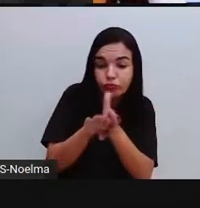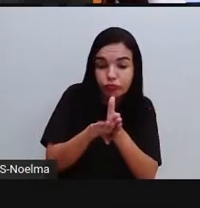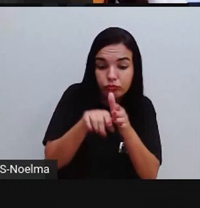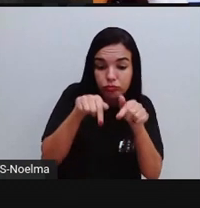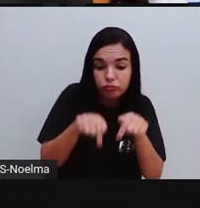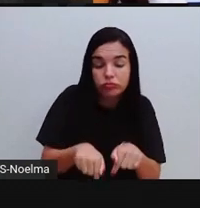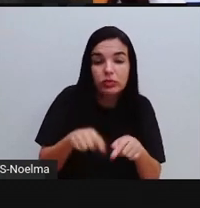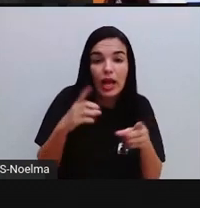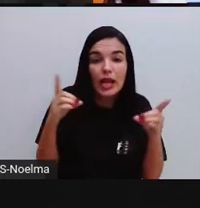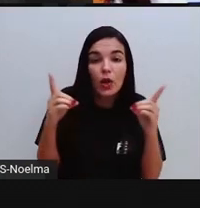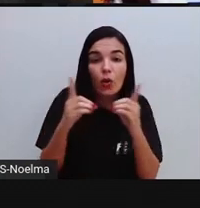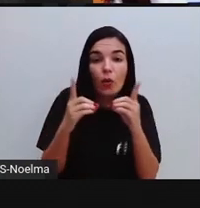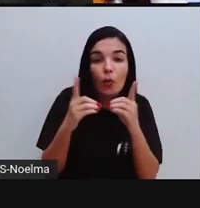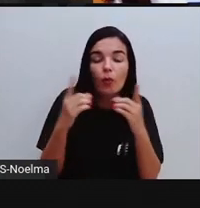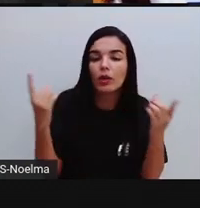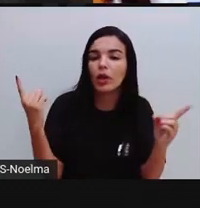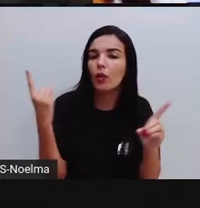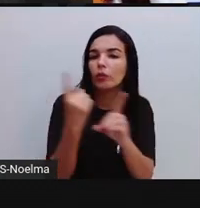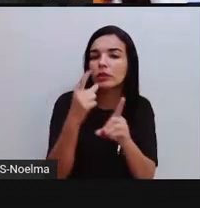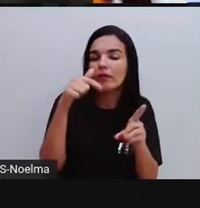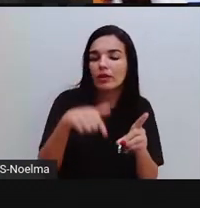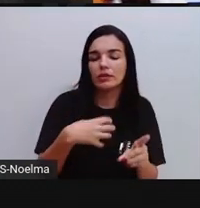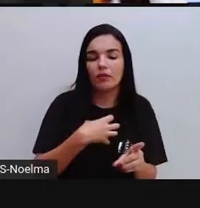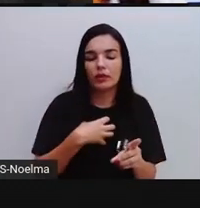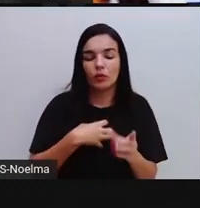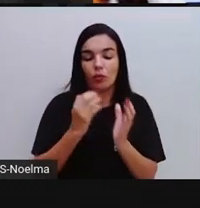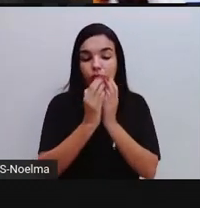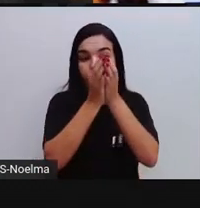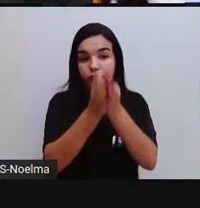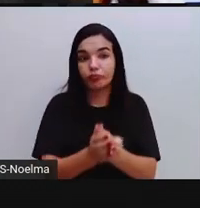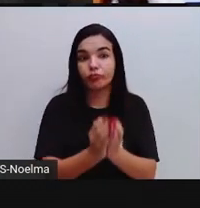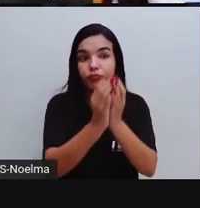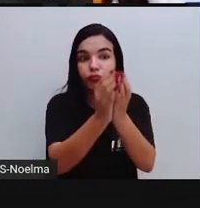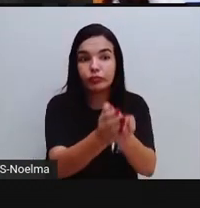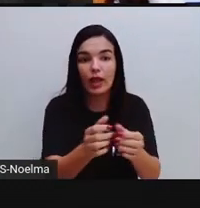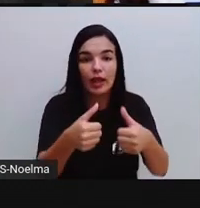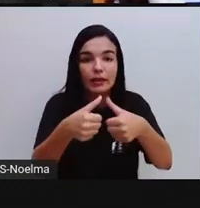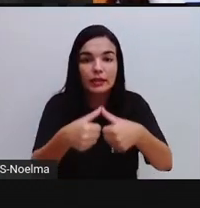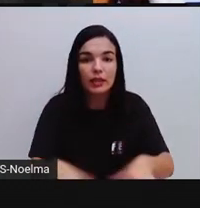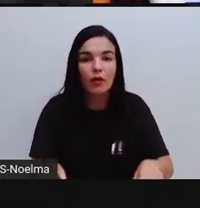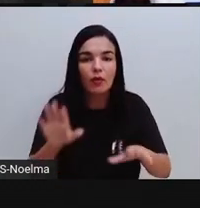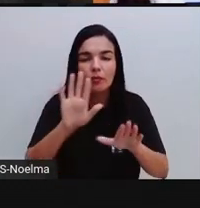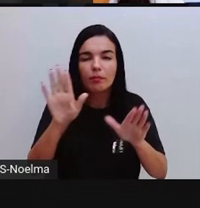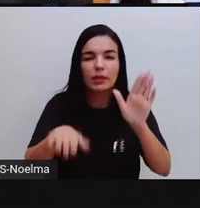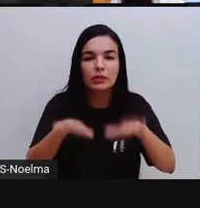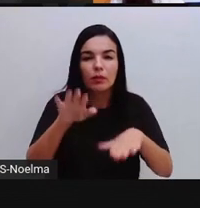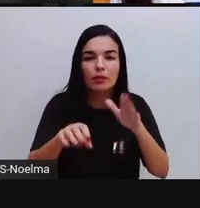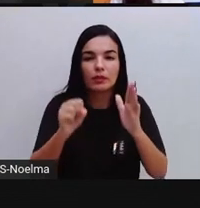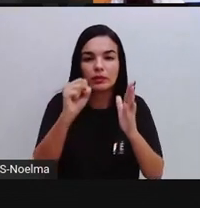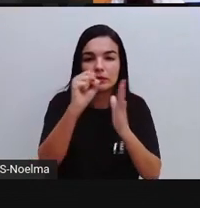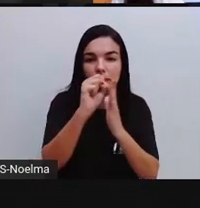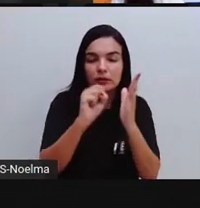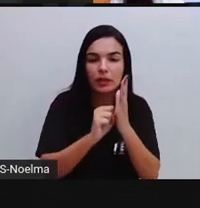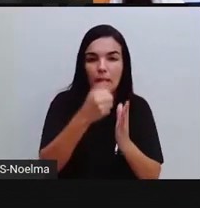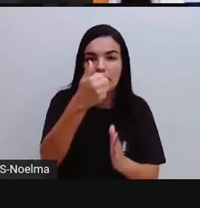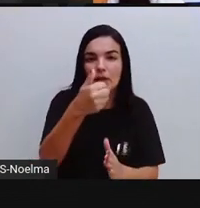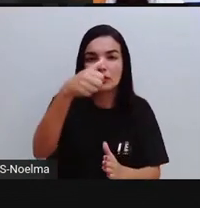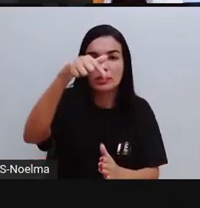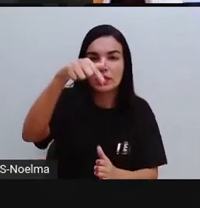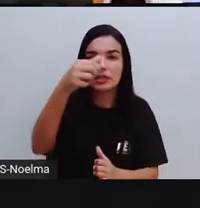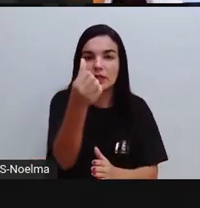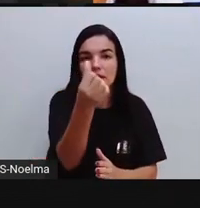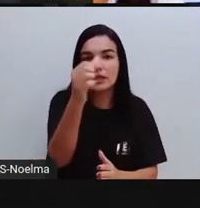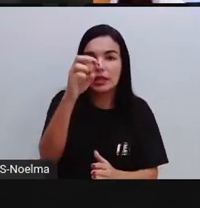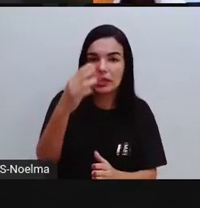se encontravam ali em Salvador. E permaneceu assim até 1763, quando a capital foi transferida para o